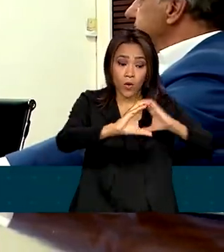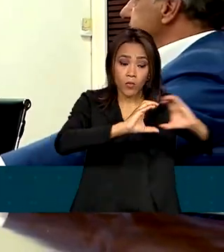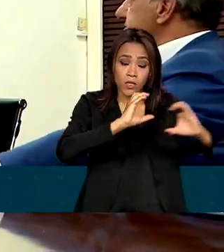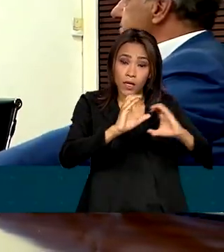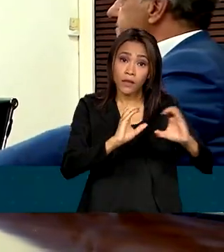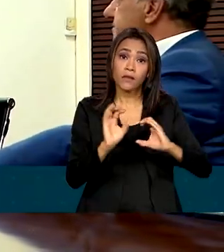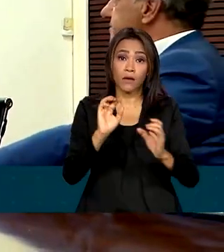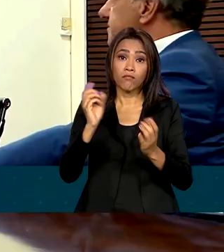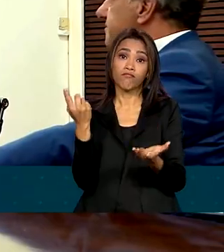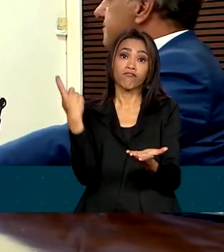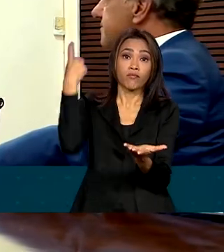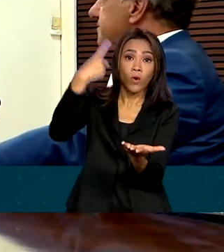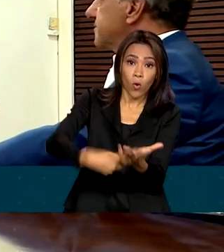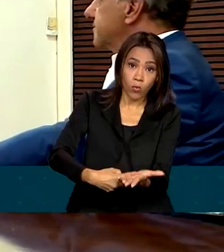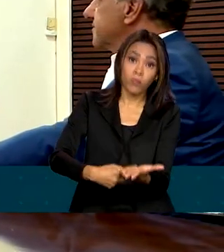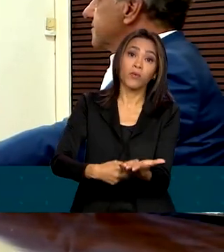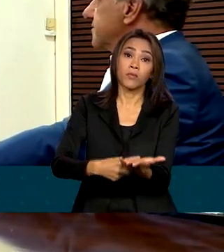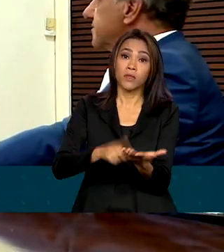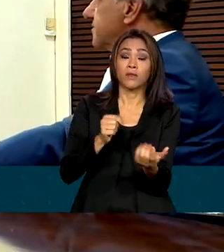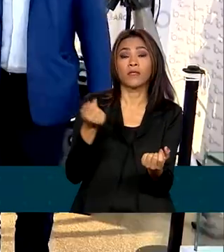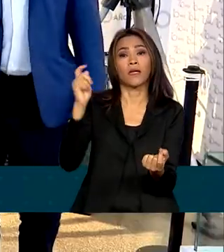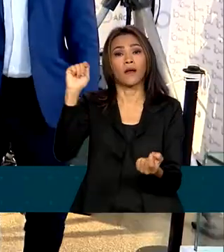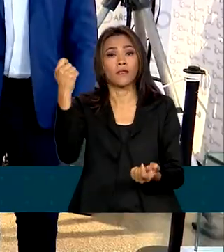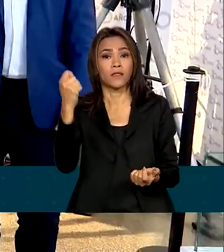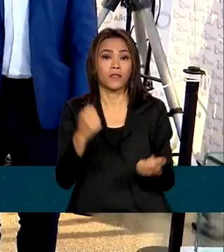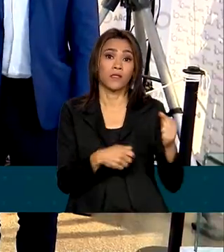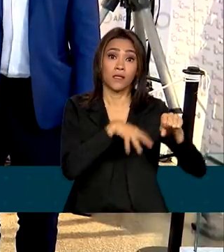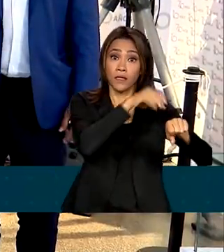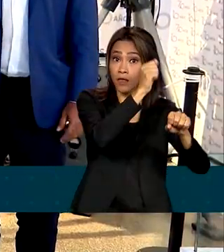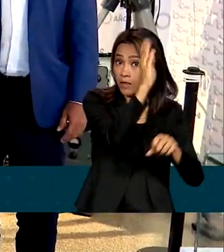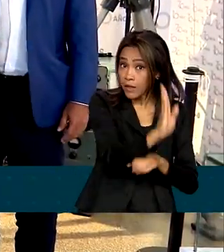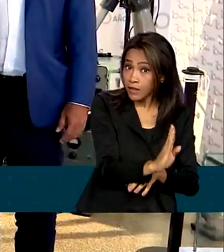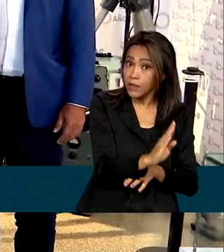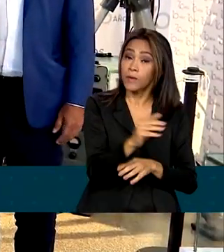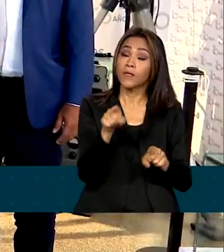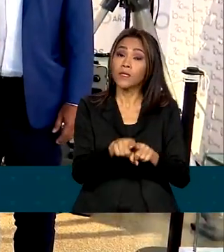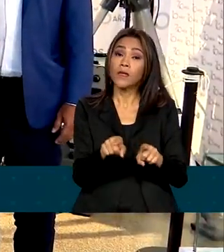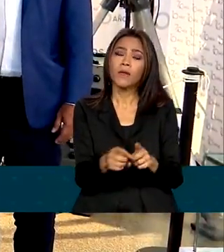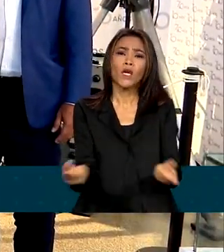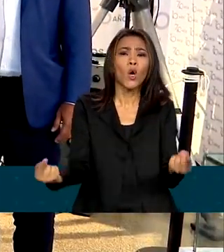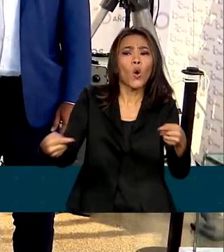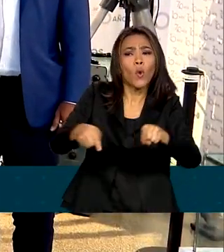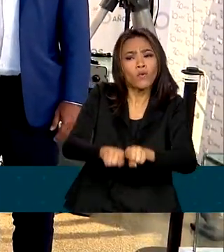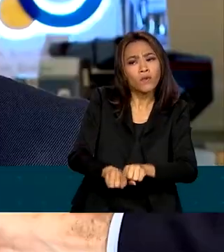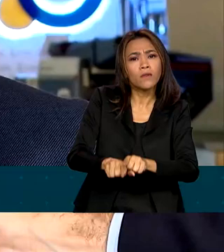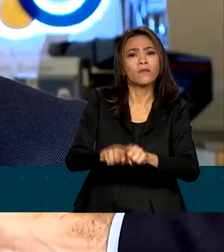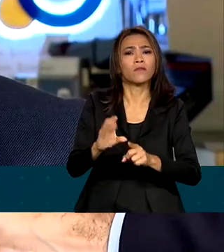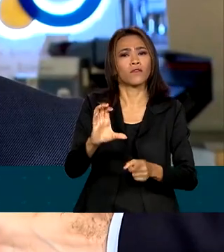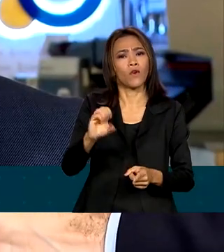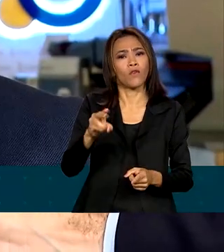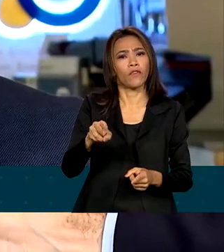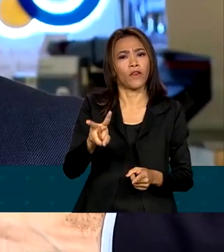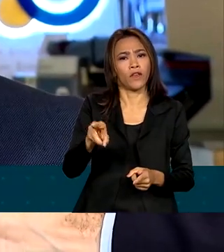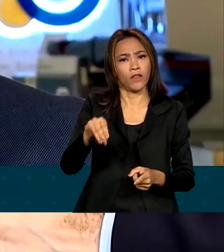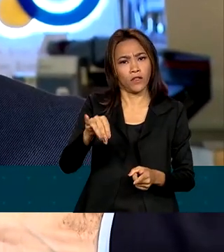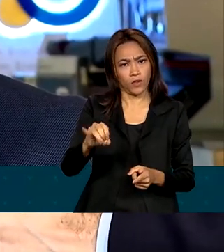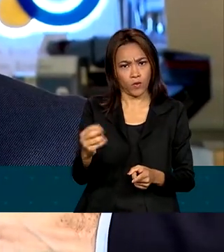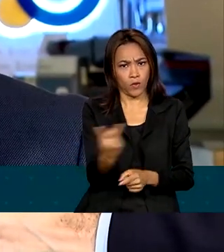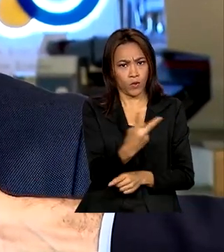acordos bilaterais Brasil-Argentina, além do convênio entre as empresas. Nós queremos